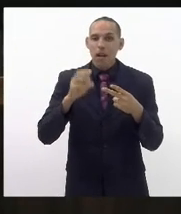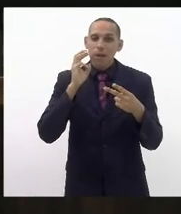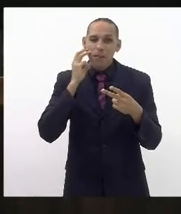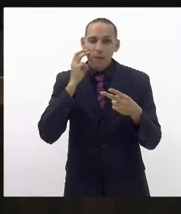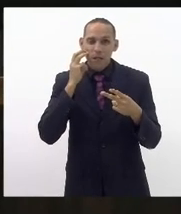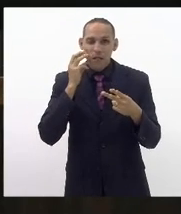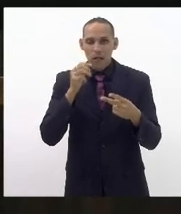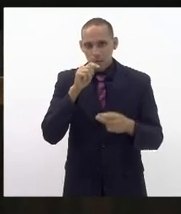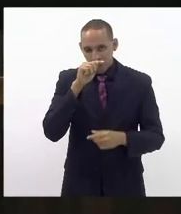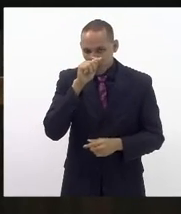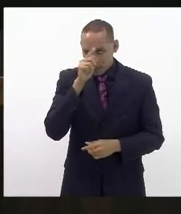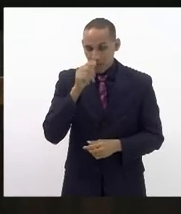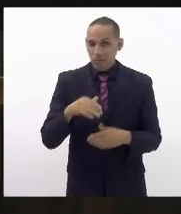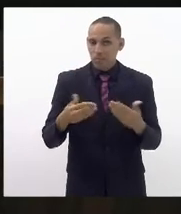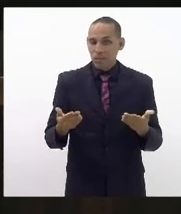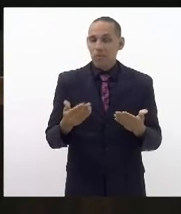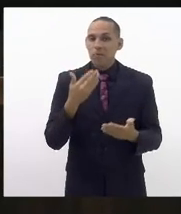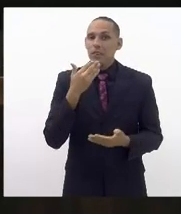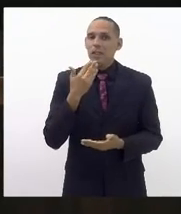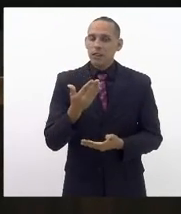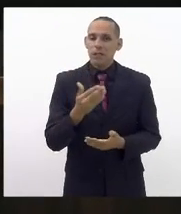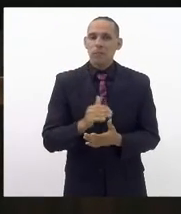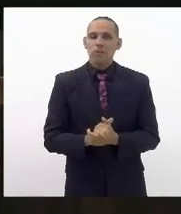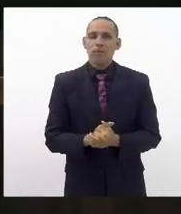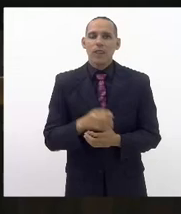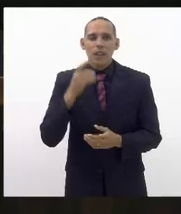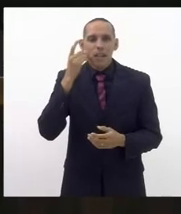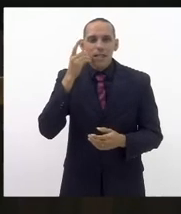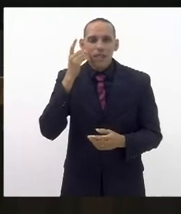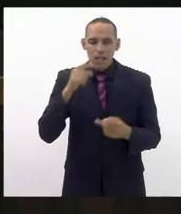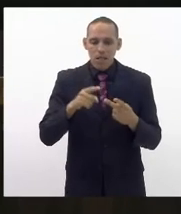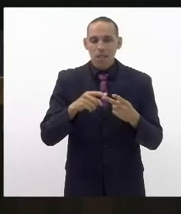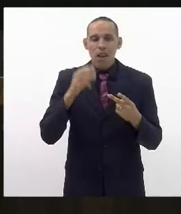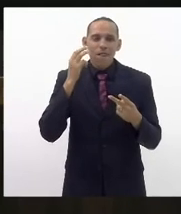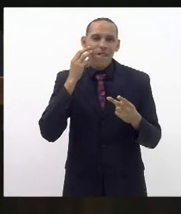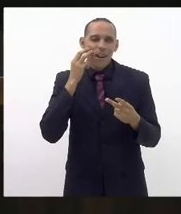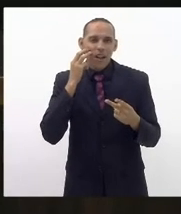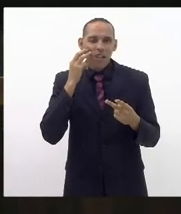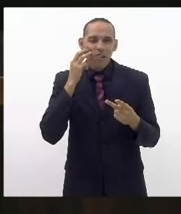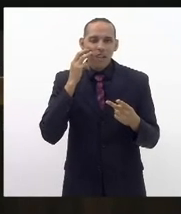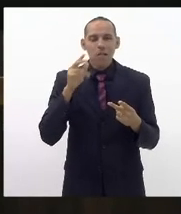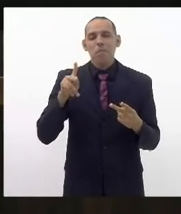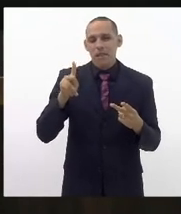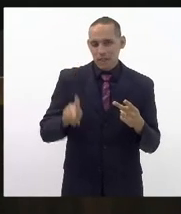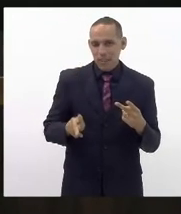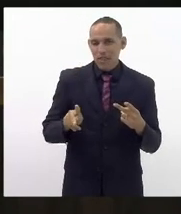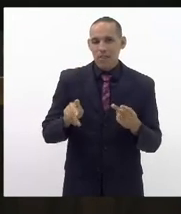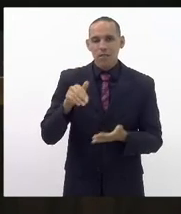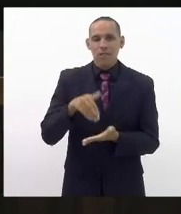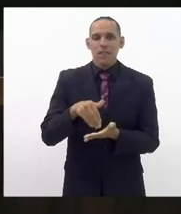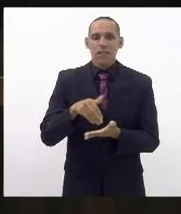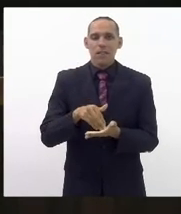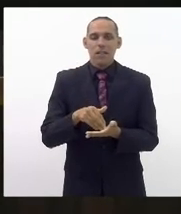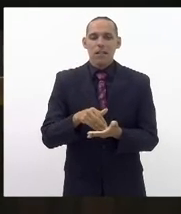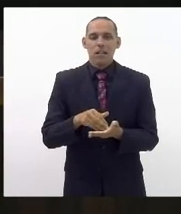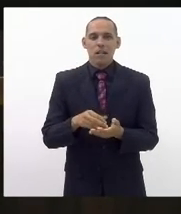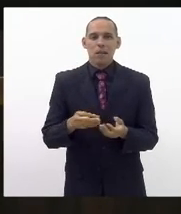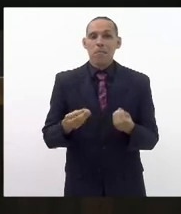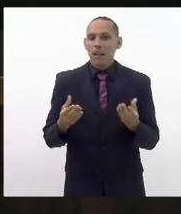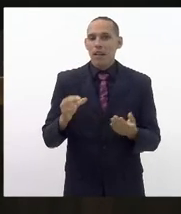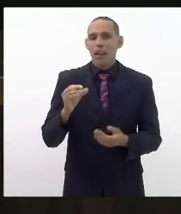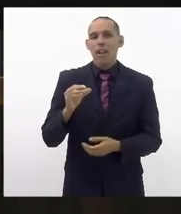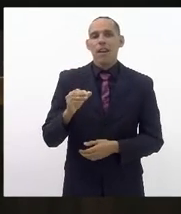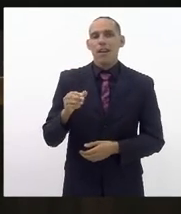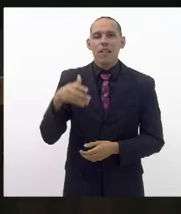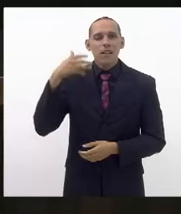Valdec Carneiro. E aí eu vou pedir a gentileza do deputado Valdec se poderia presidir o expediente final para a oitiva do